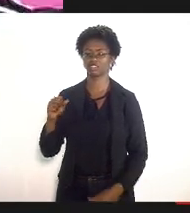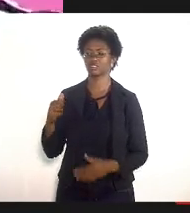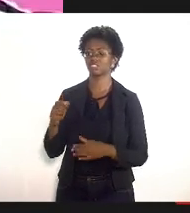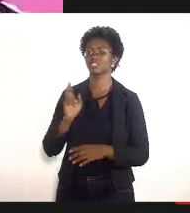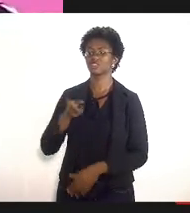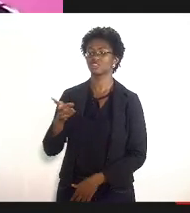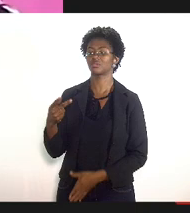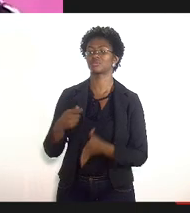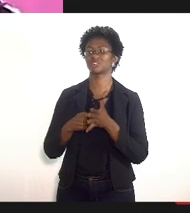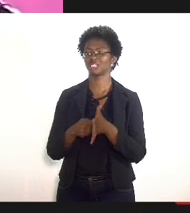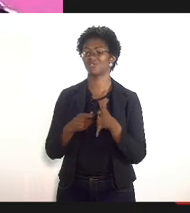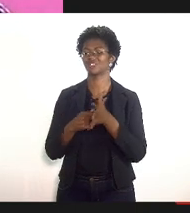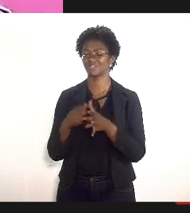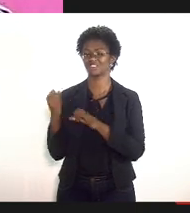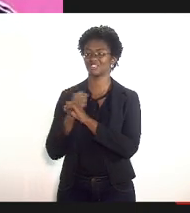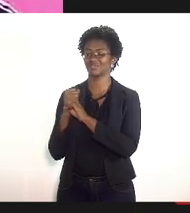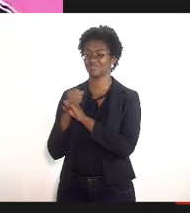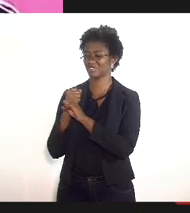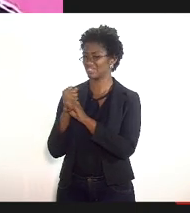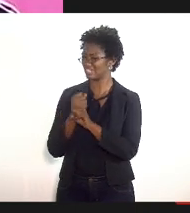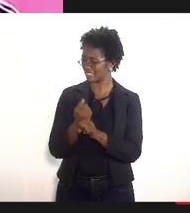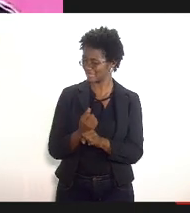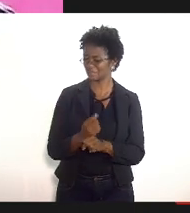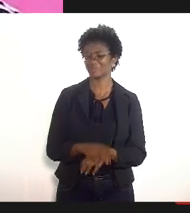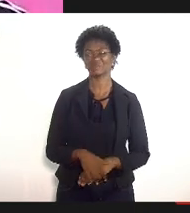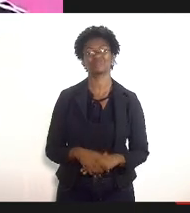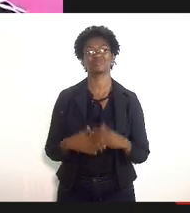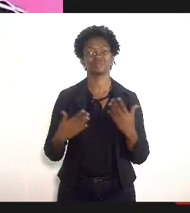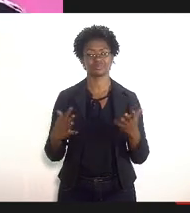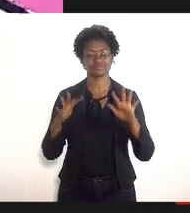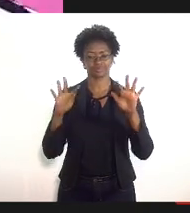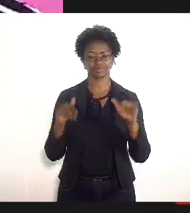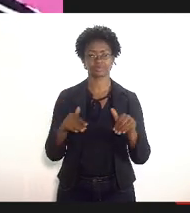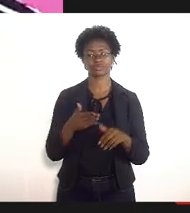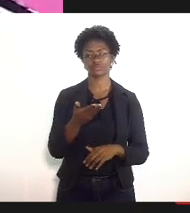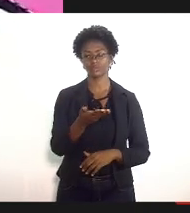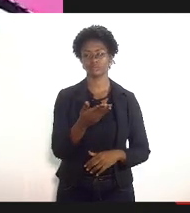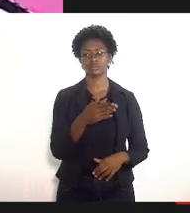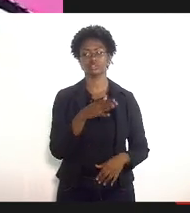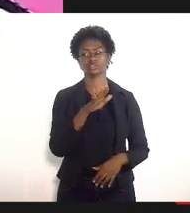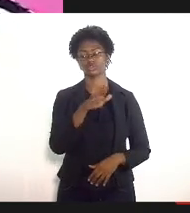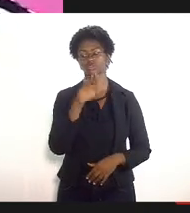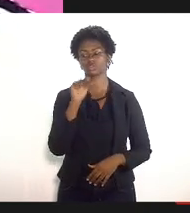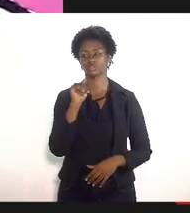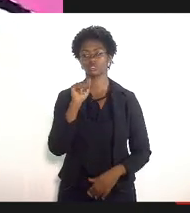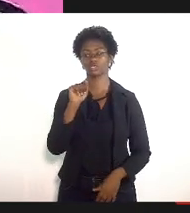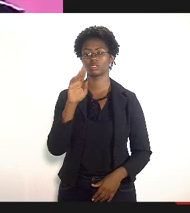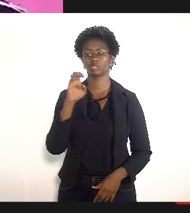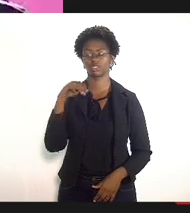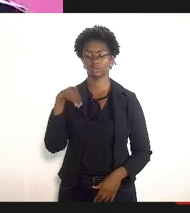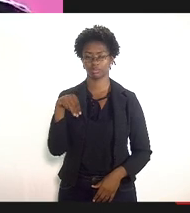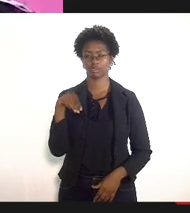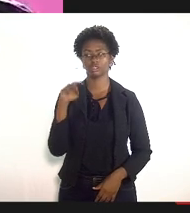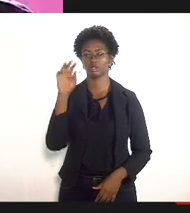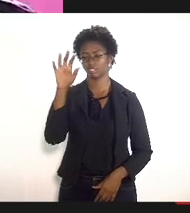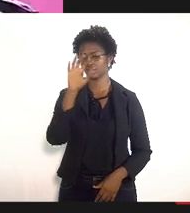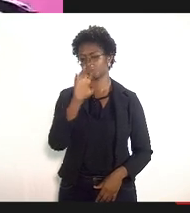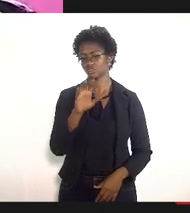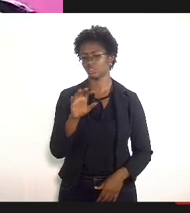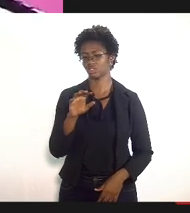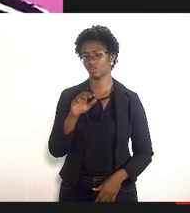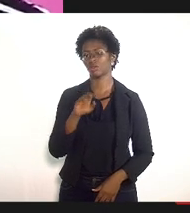muito, muito, muitos anos. E por fim, chamar a BEM Regional, a BEM